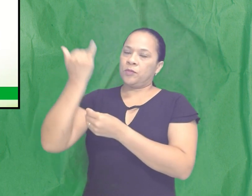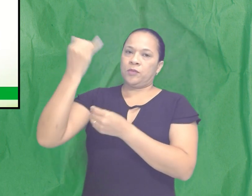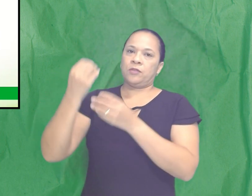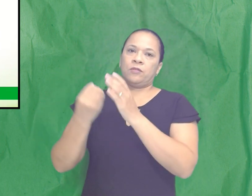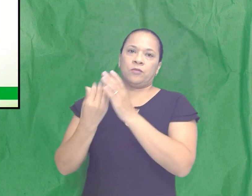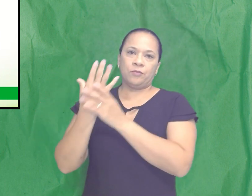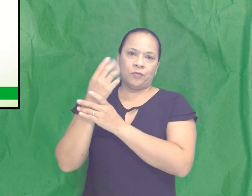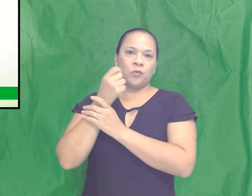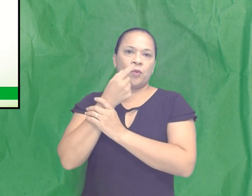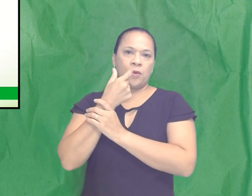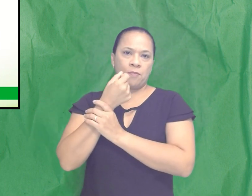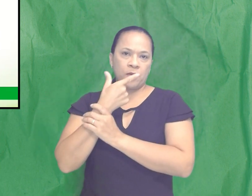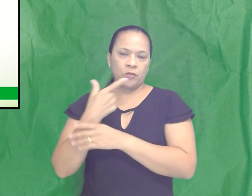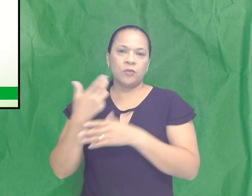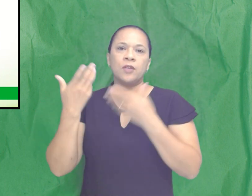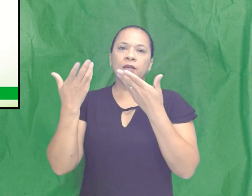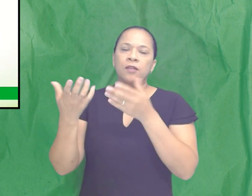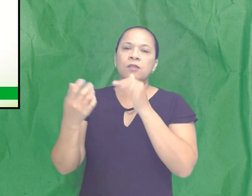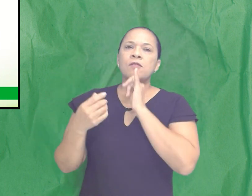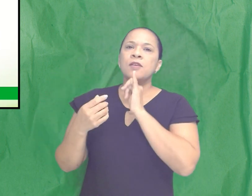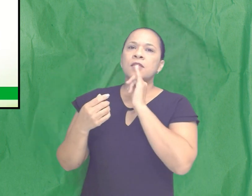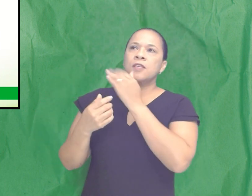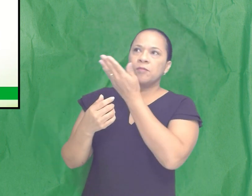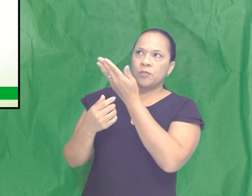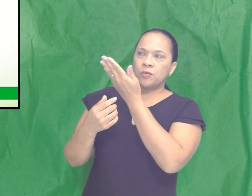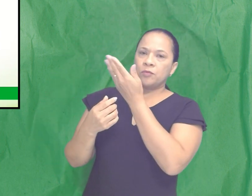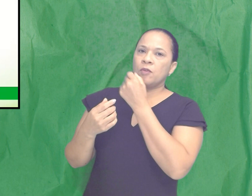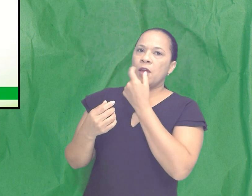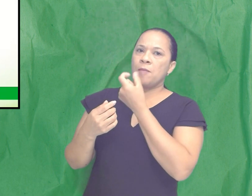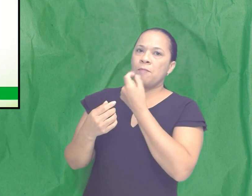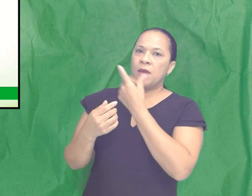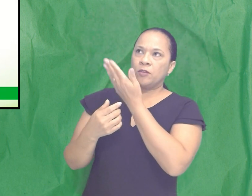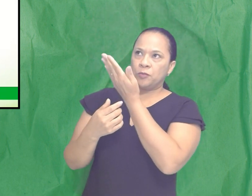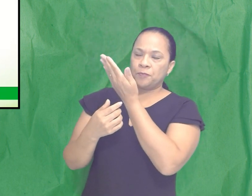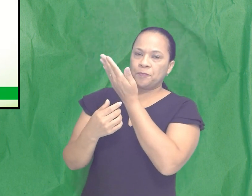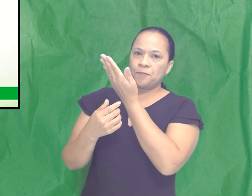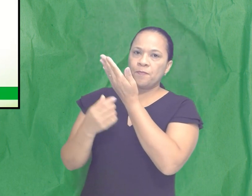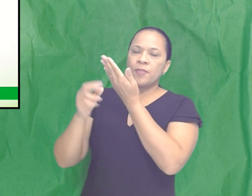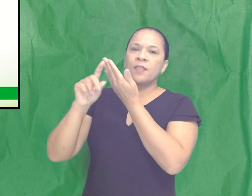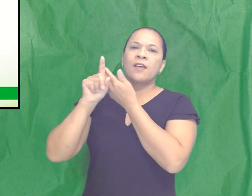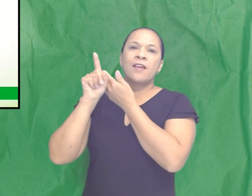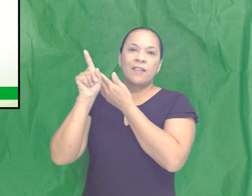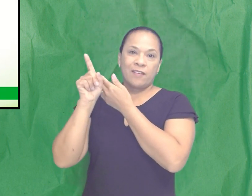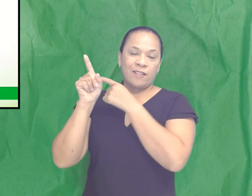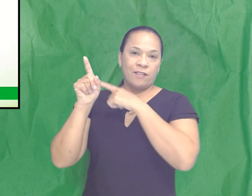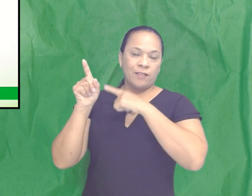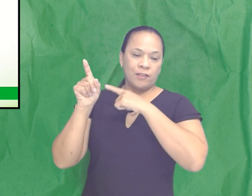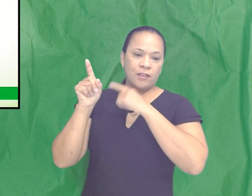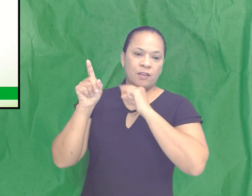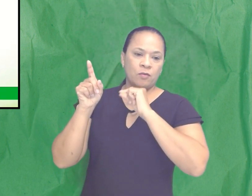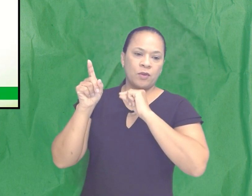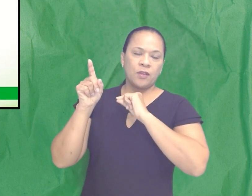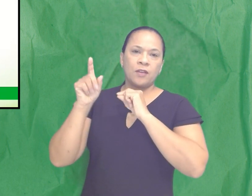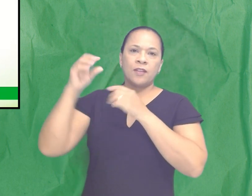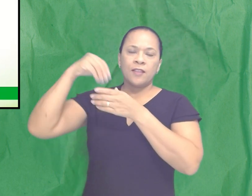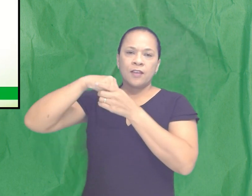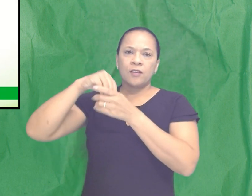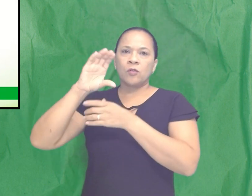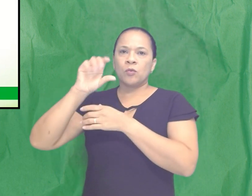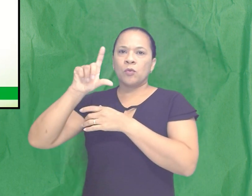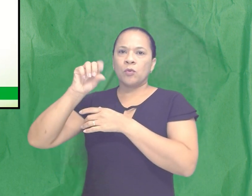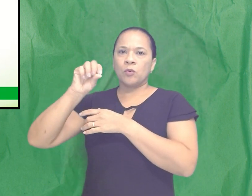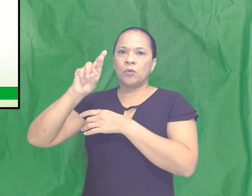Um exemplo nós temos do medicamento Prozac. O Prozac, ele tem como princípio ativo